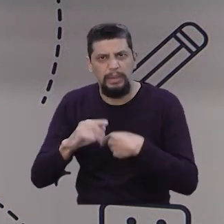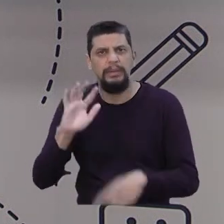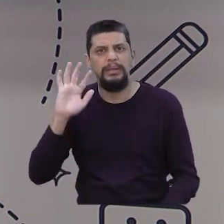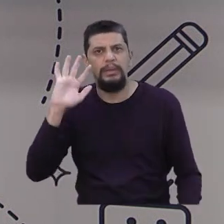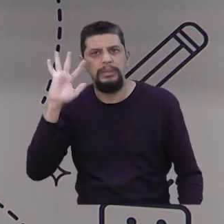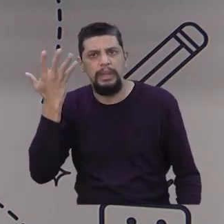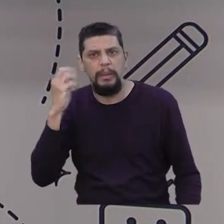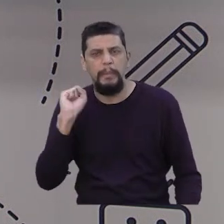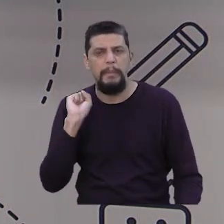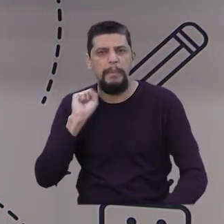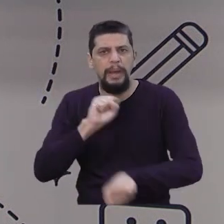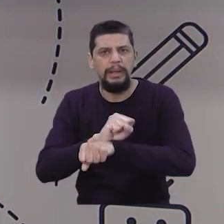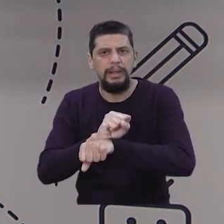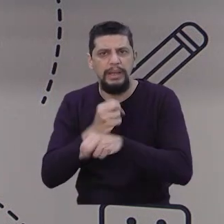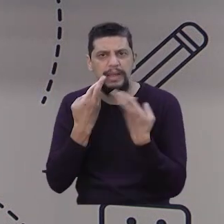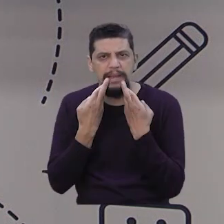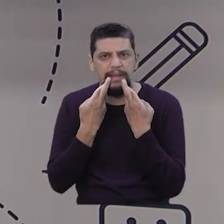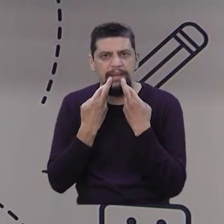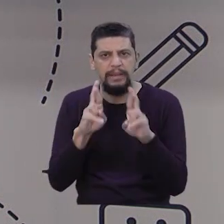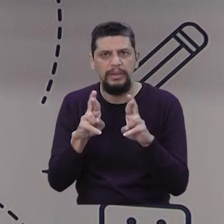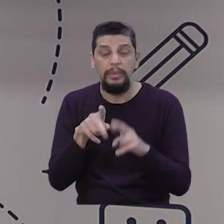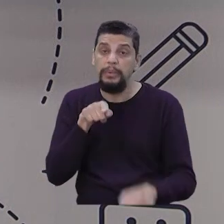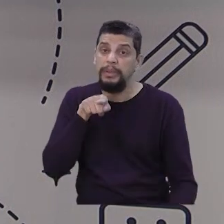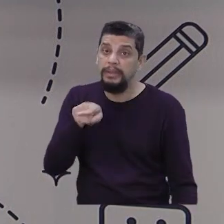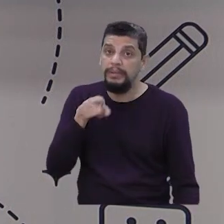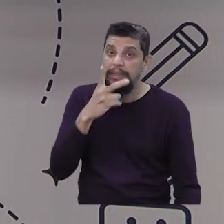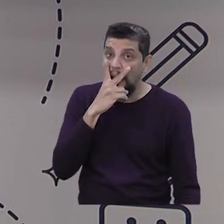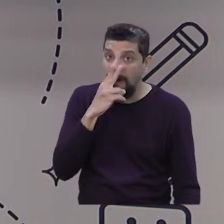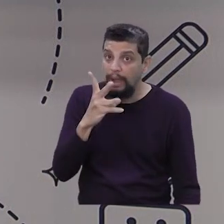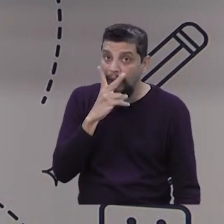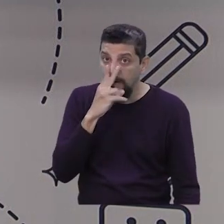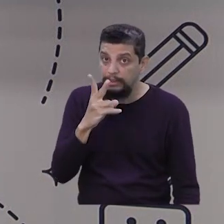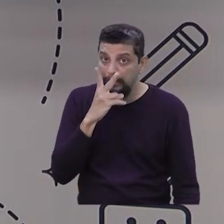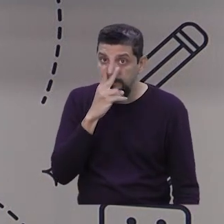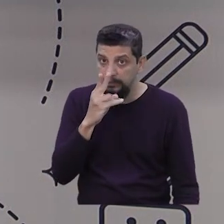que aconteceu isso ele parou de reclamar? O que que vocês acham?